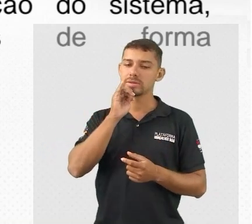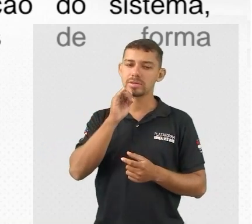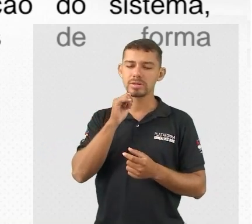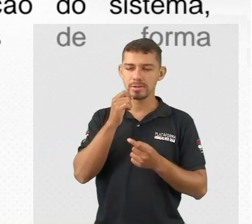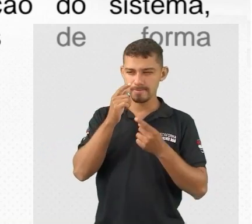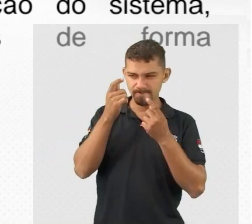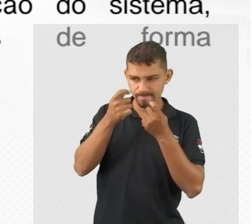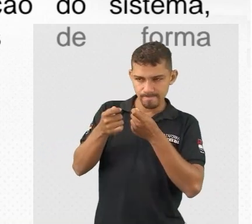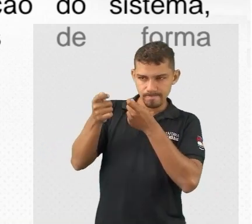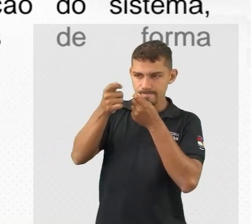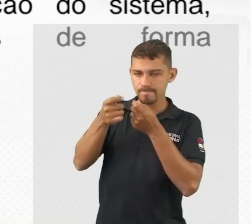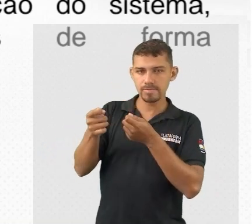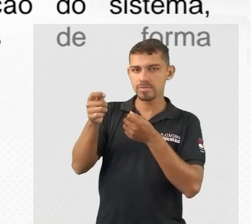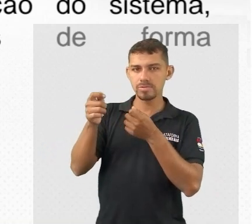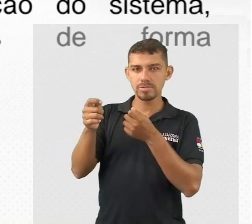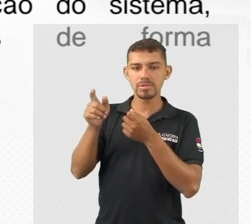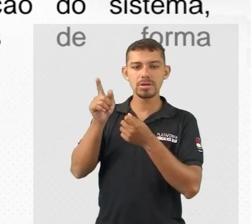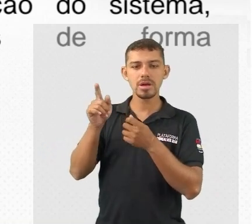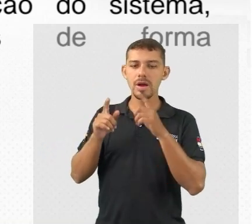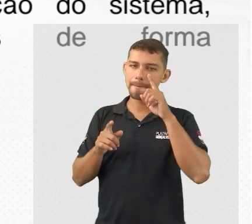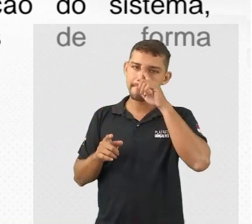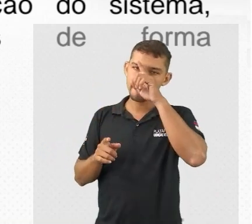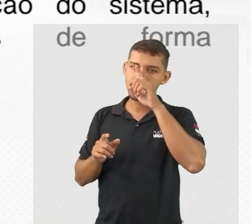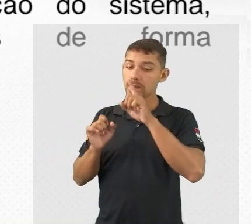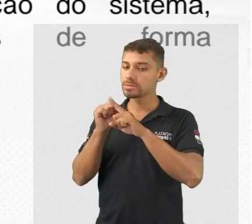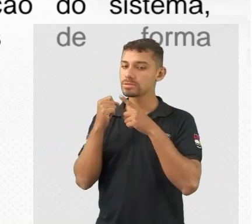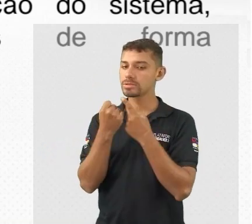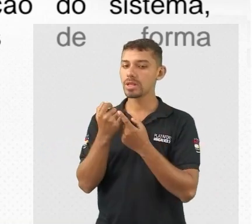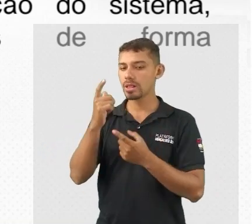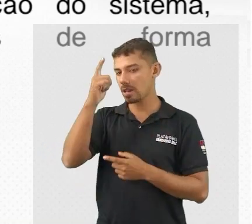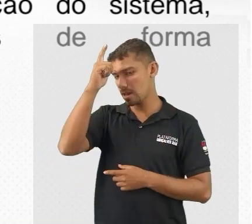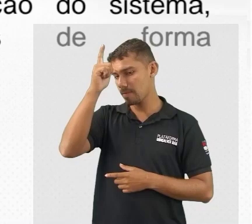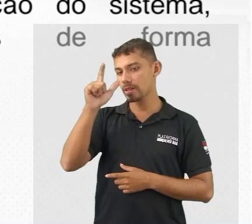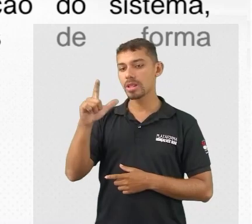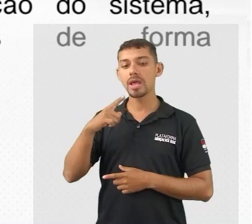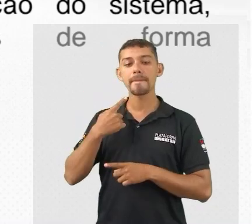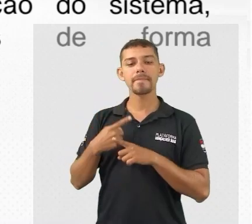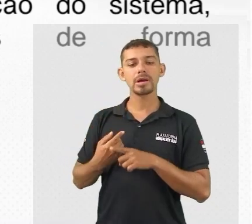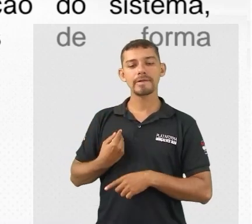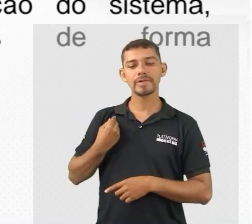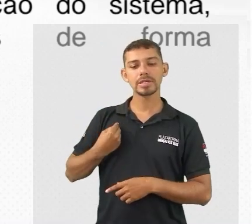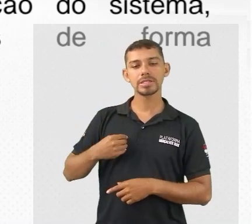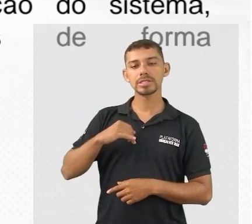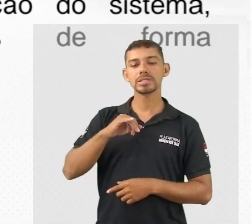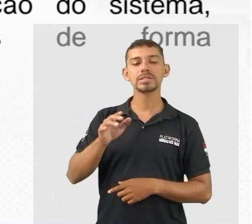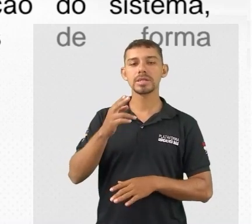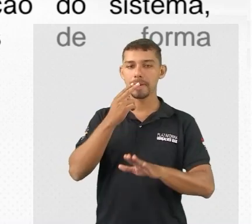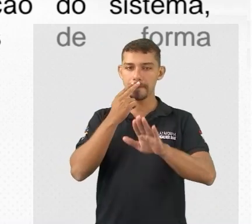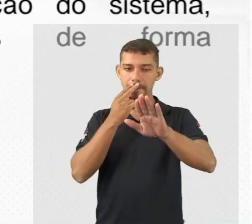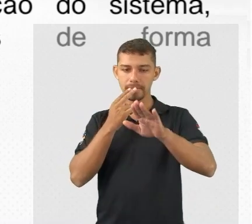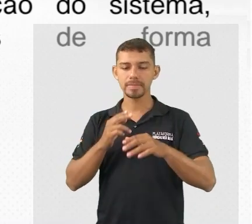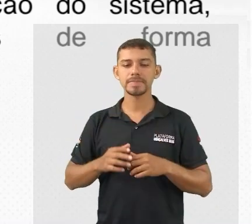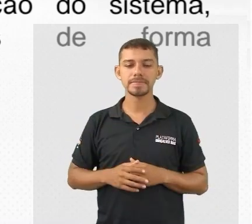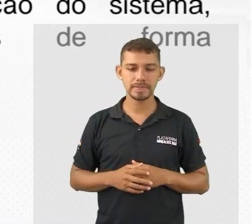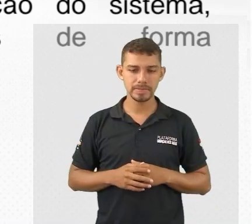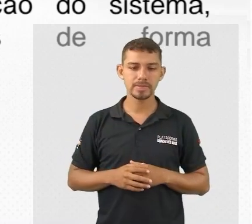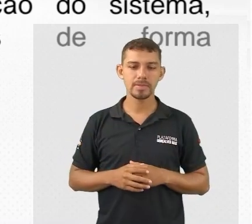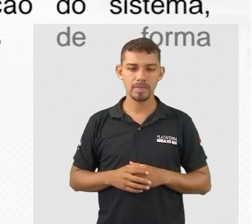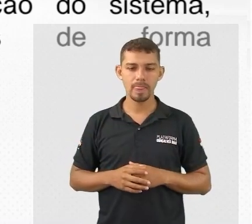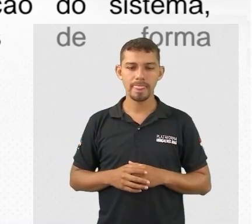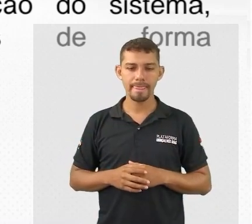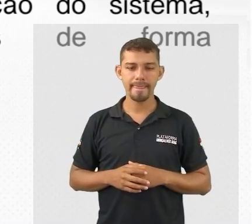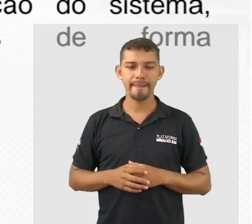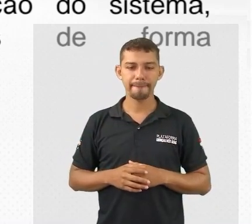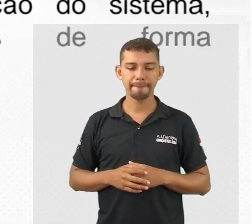aquelas pessoas do perigo que a sociedade alemã corria por conta da presença nazista, tá? Então, e hoje em